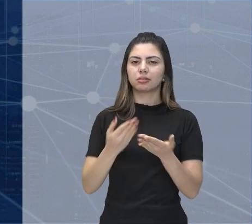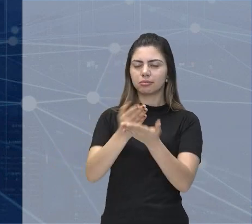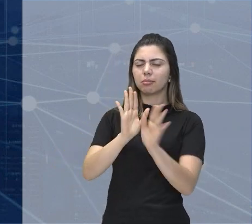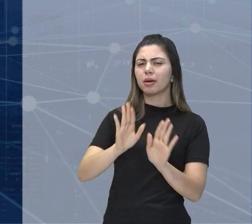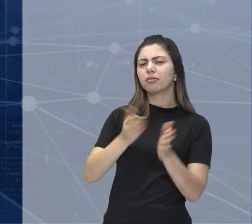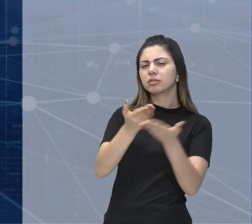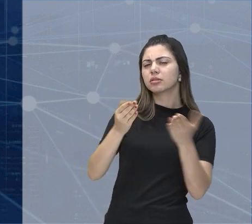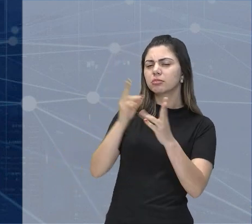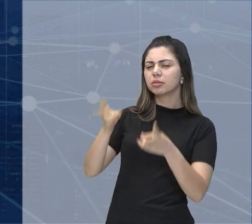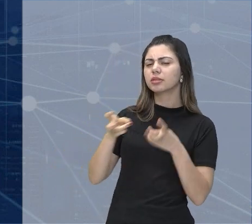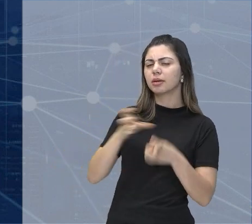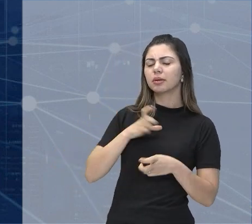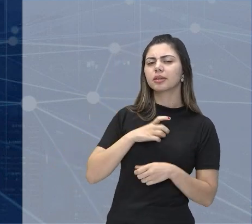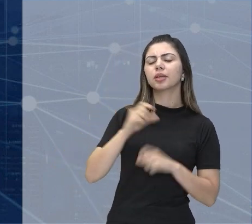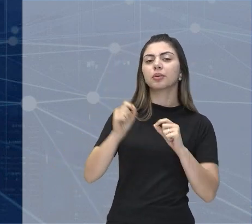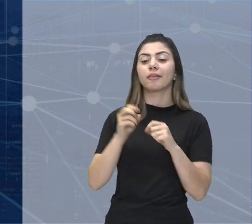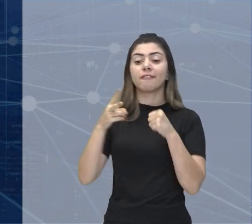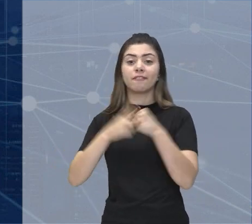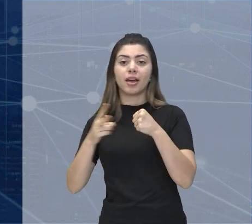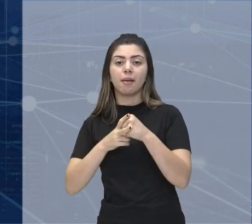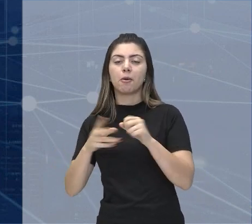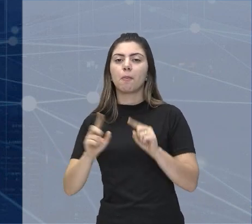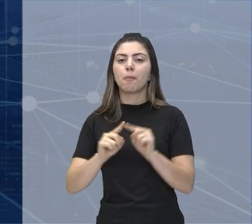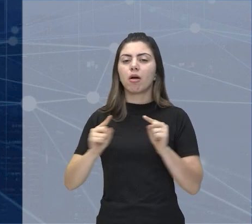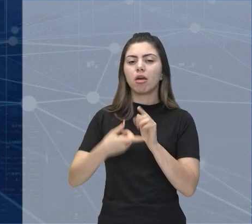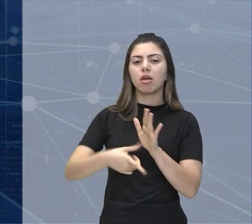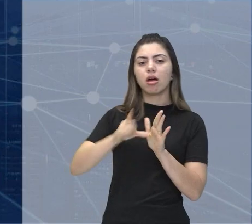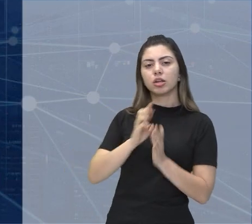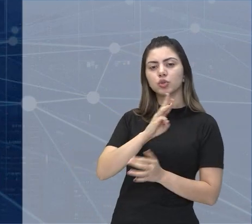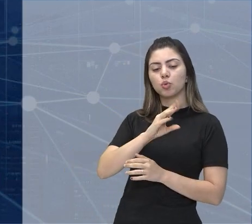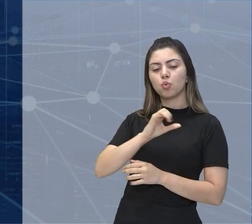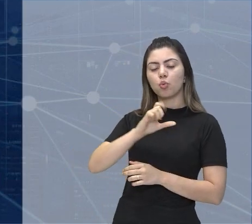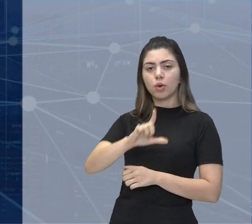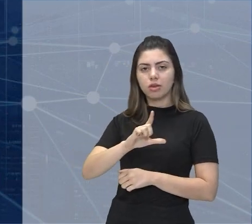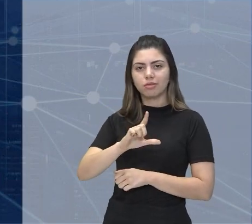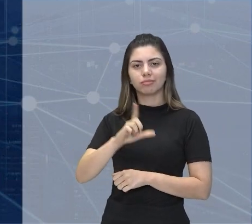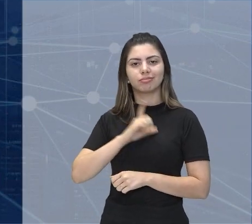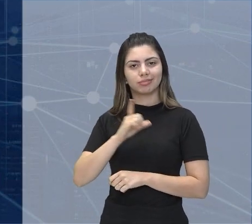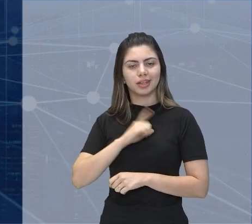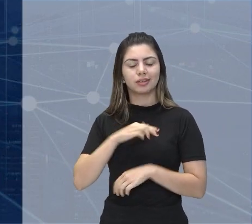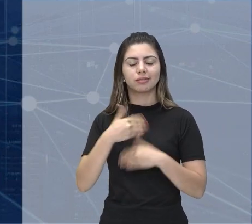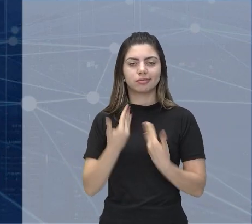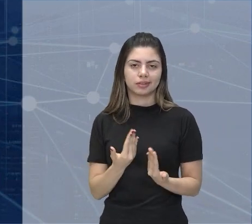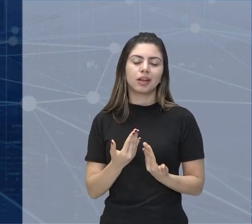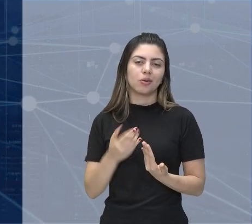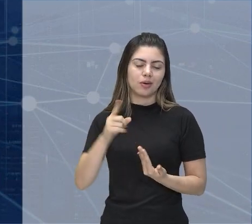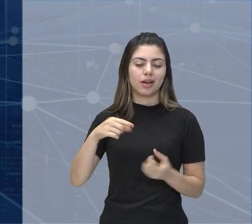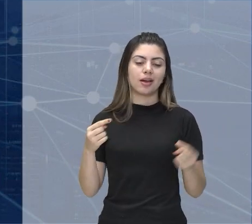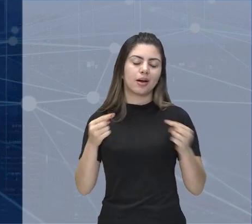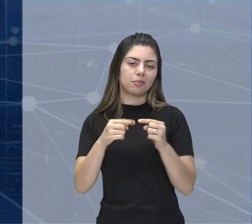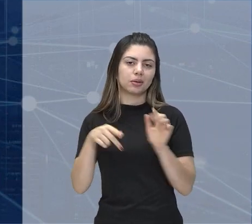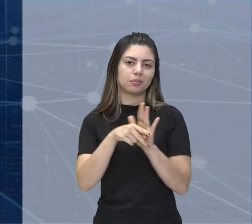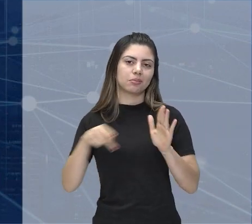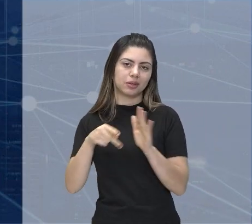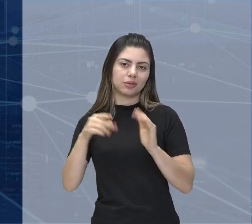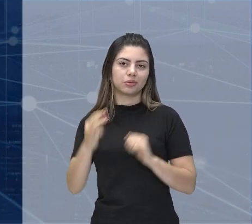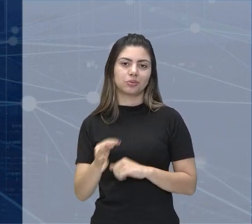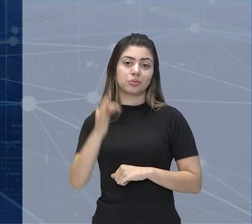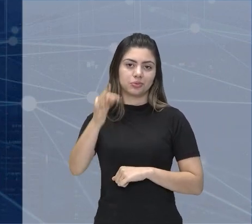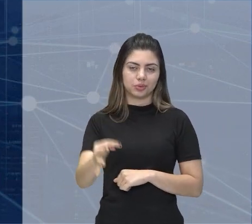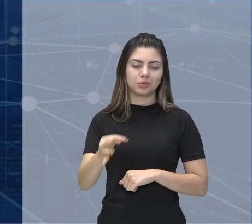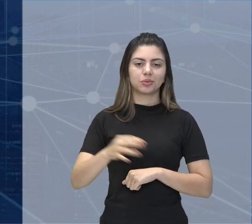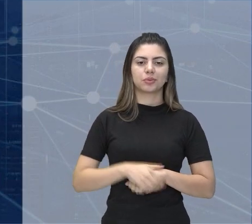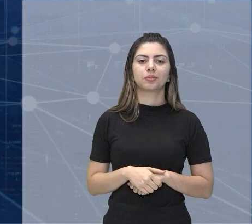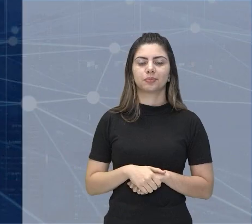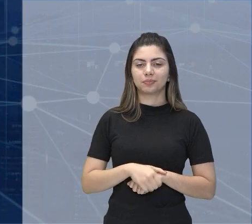will antes dos verbos, que qualquer verbo que vier depois dele automaticamente vai ser passado para o